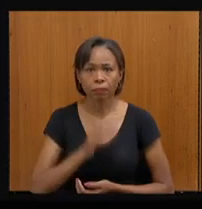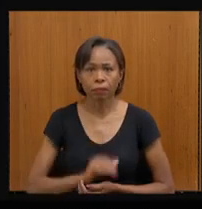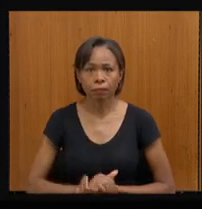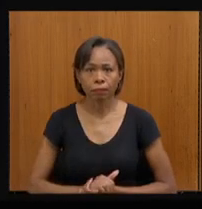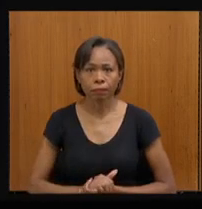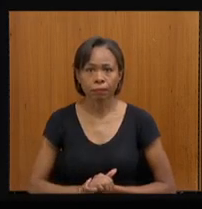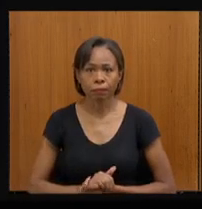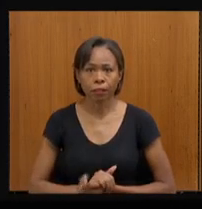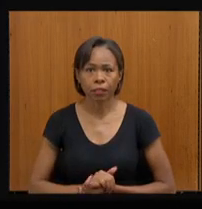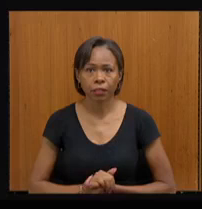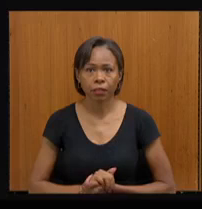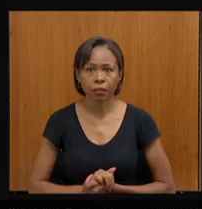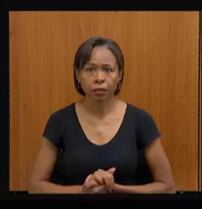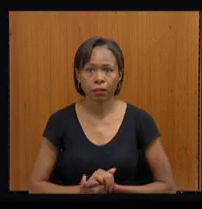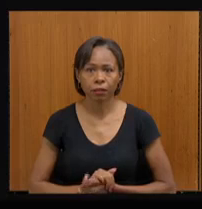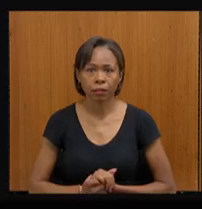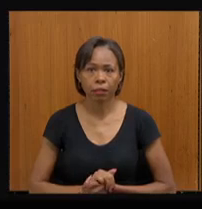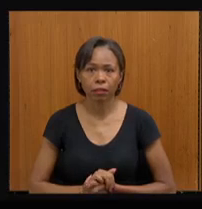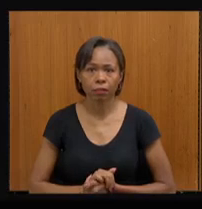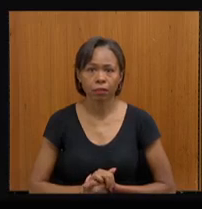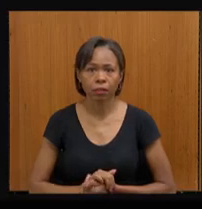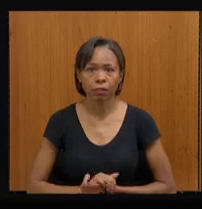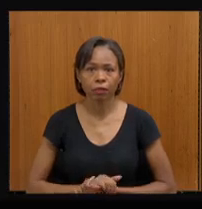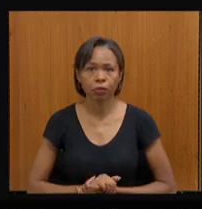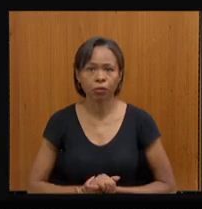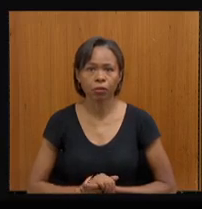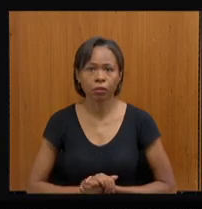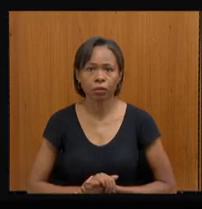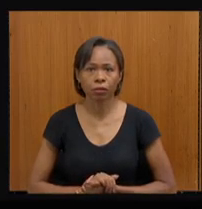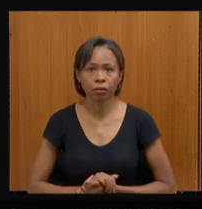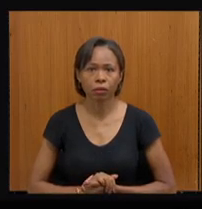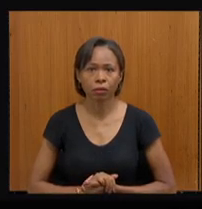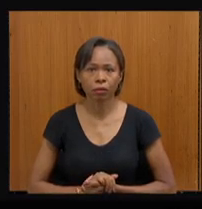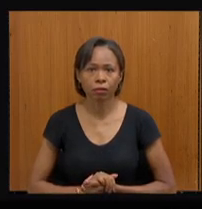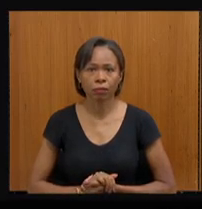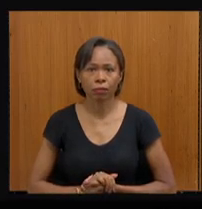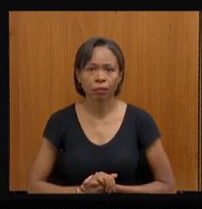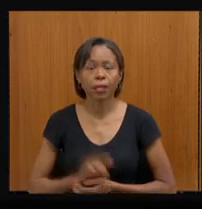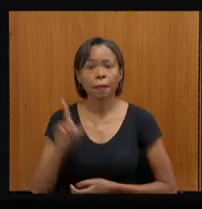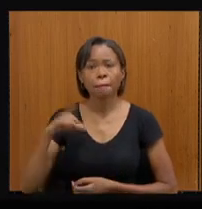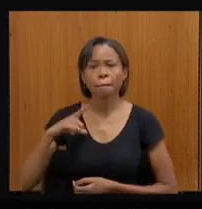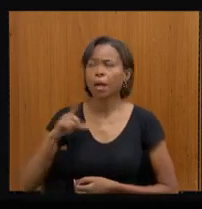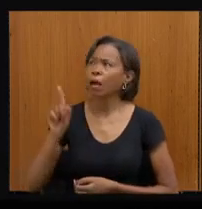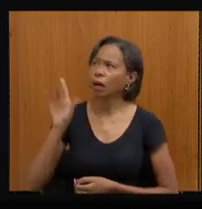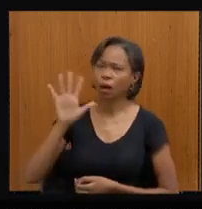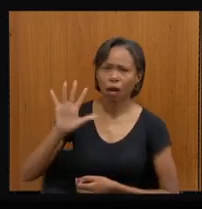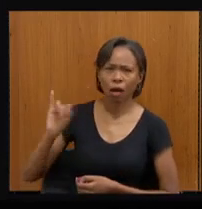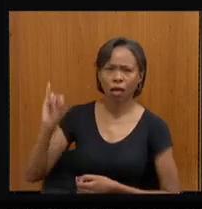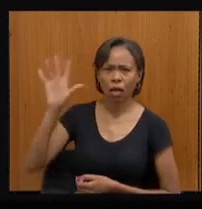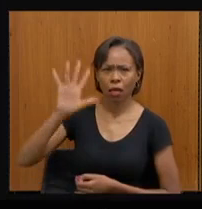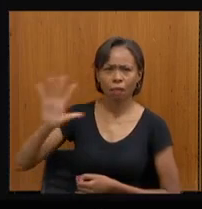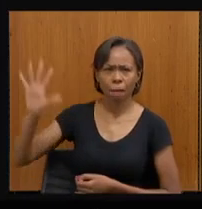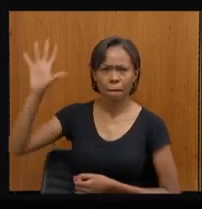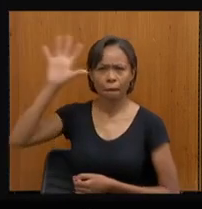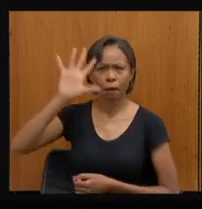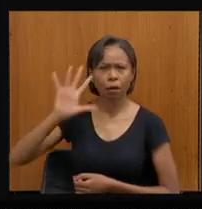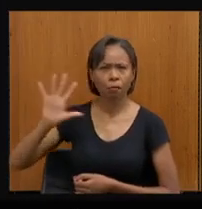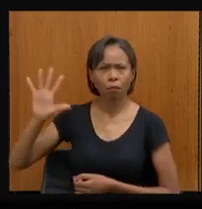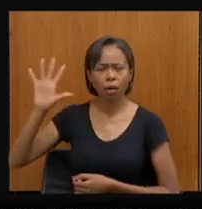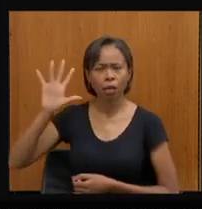é nós temos aí é uma uma demonstração da